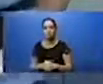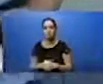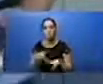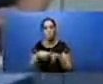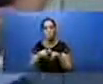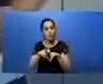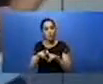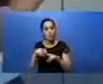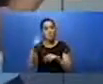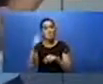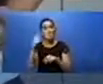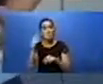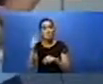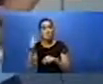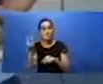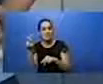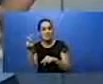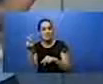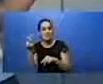15